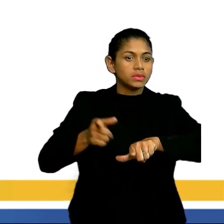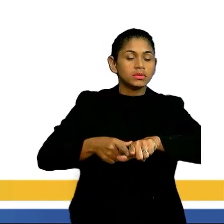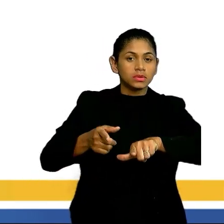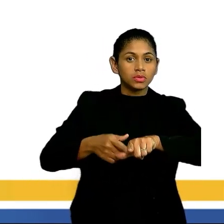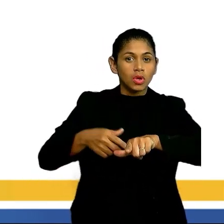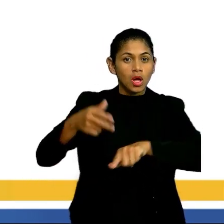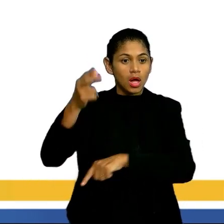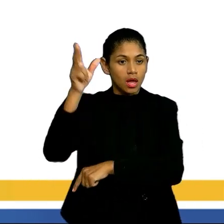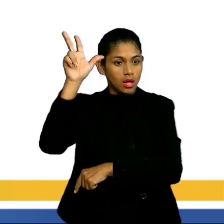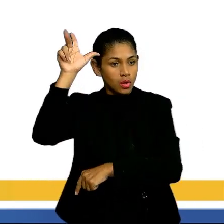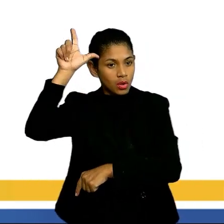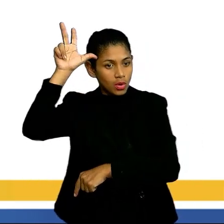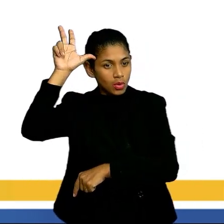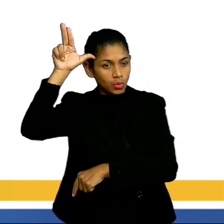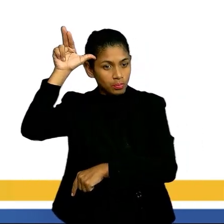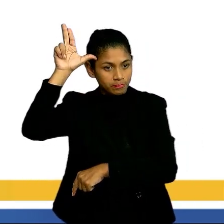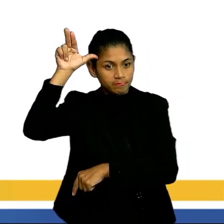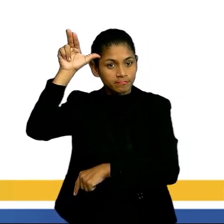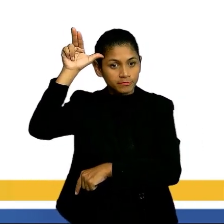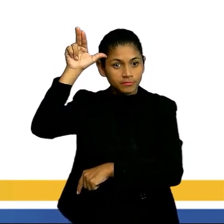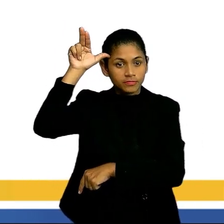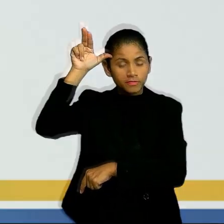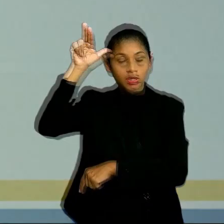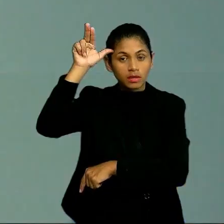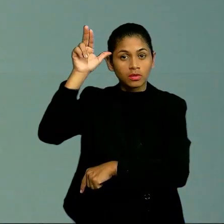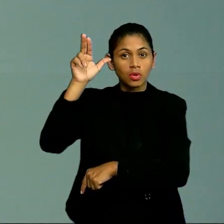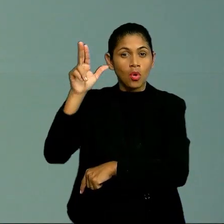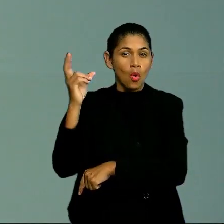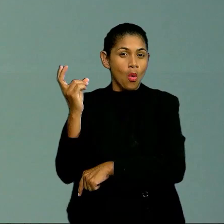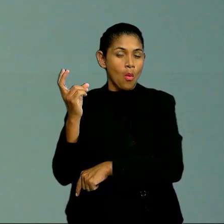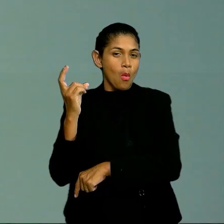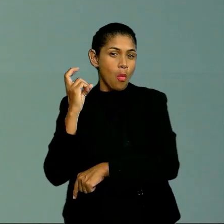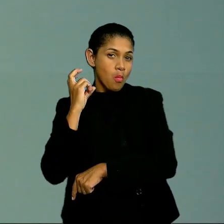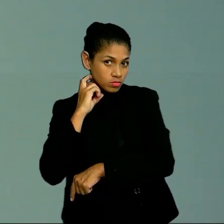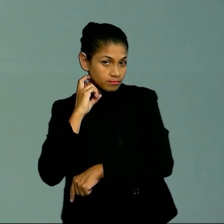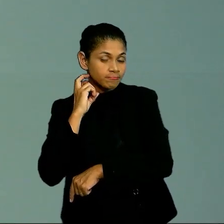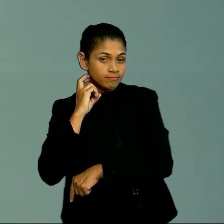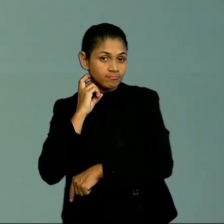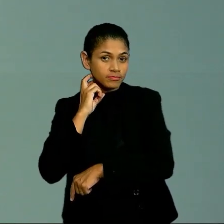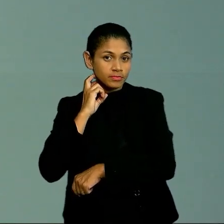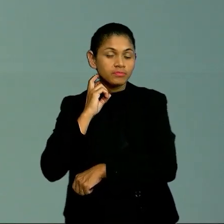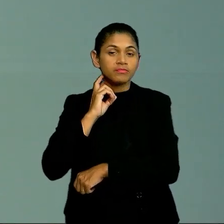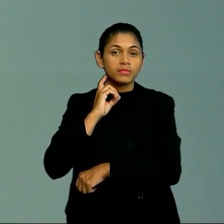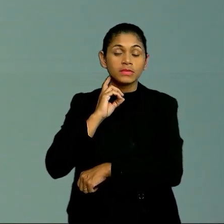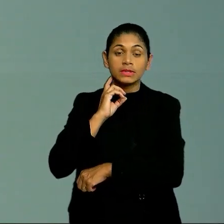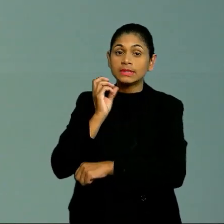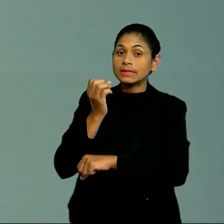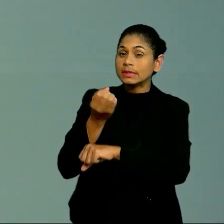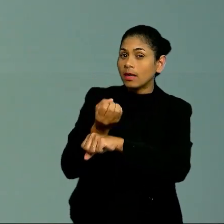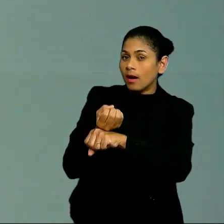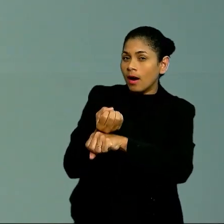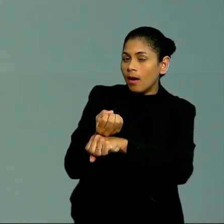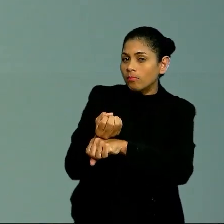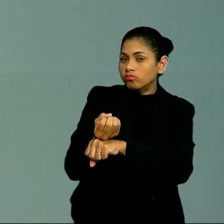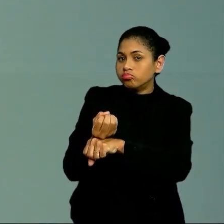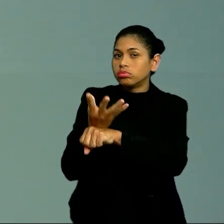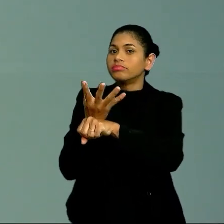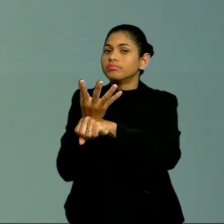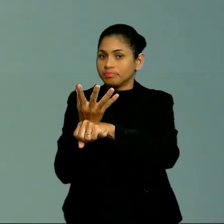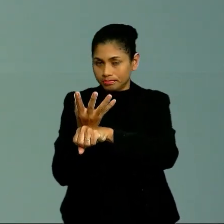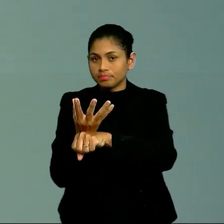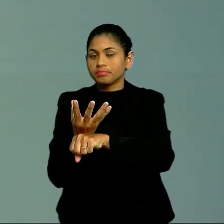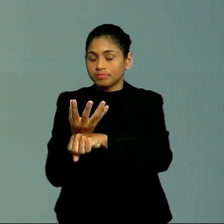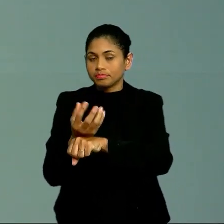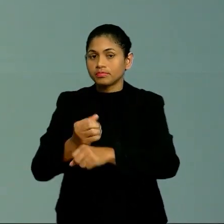morcego e tem uma nadadeira da baleia. Claro, pessoal, que eles têm funções diferentes, certo? Cada um com as